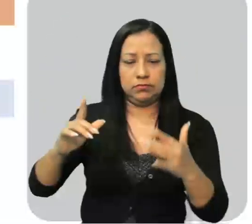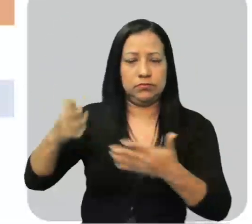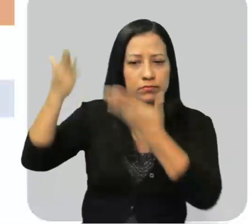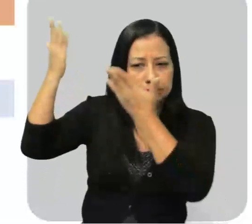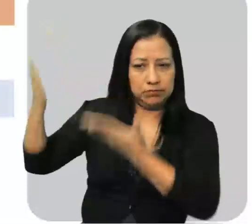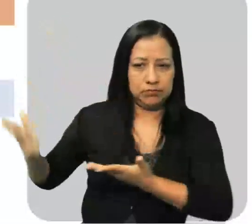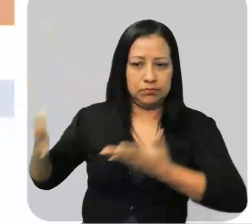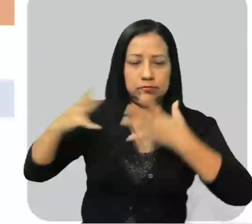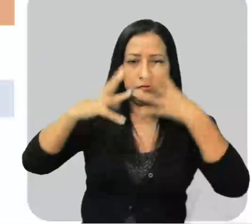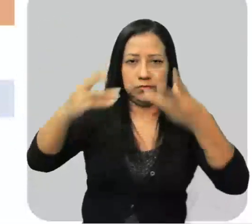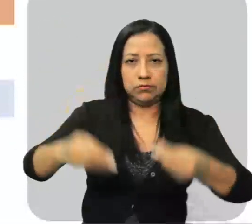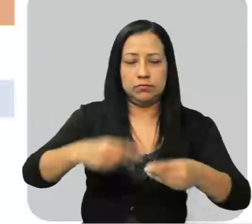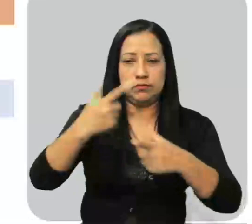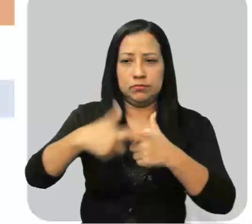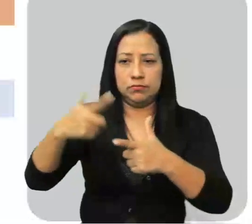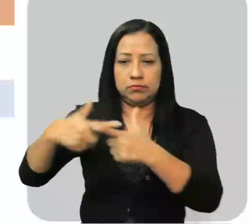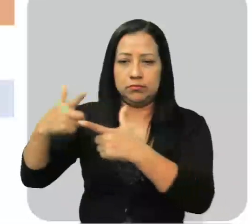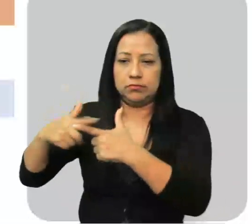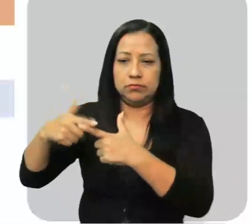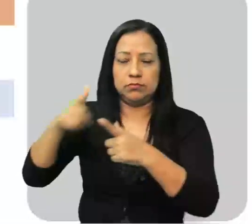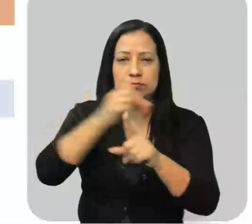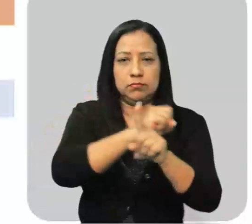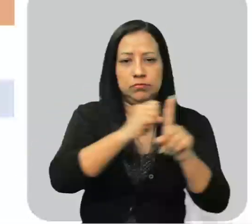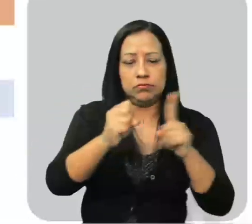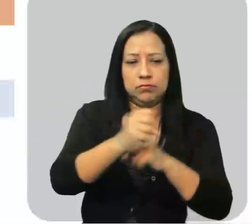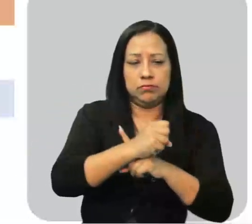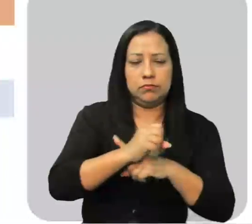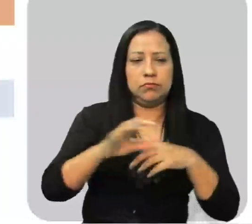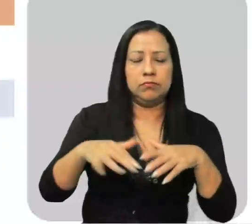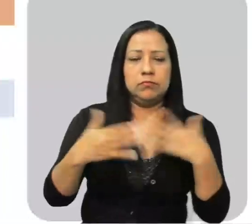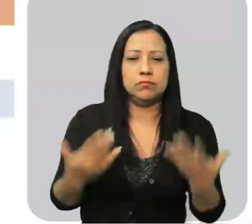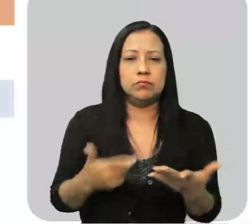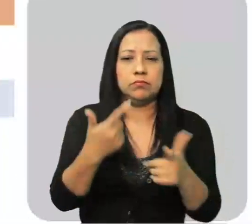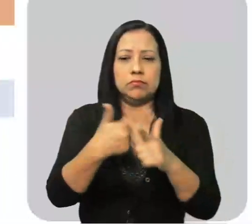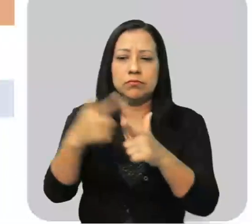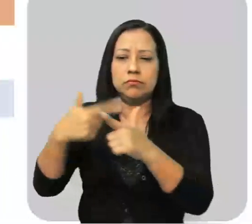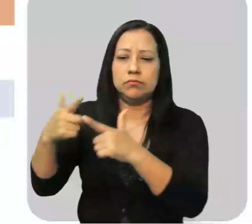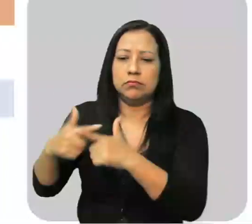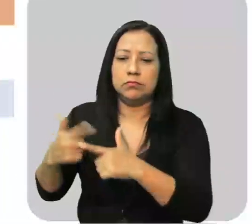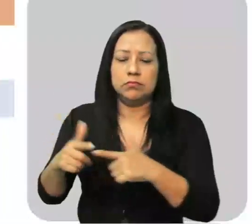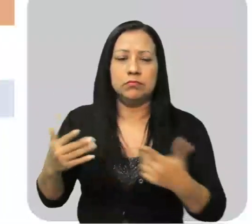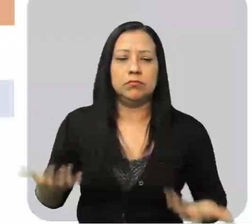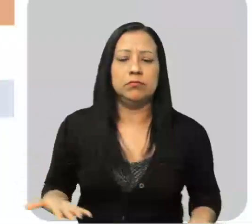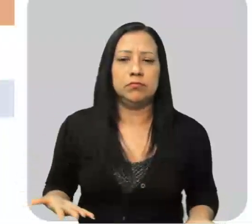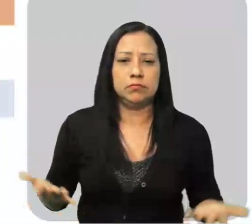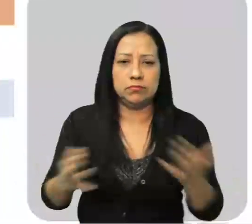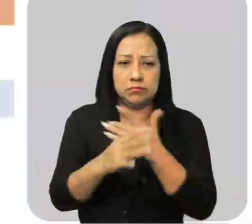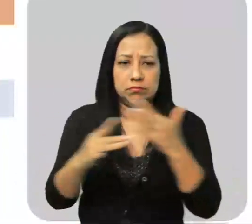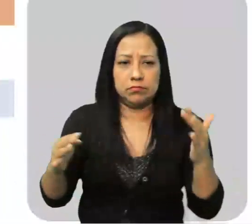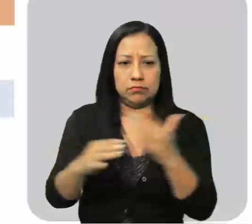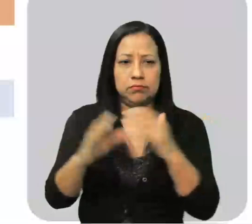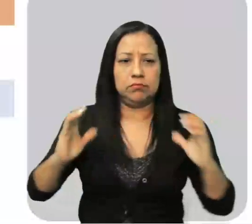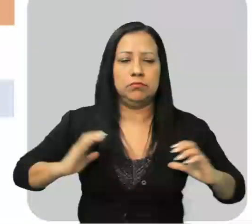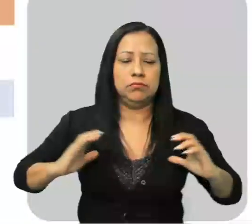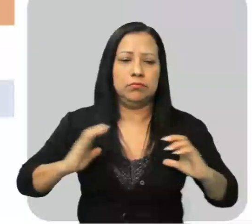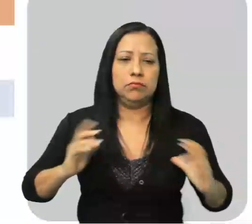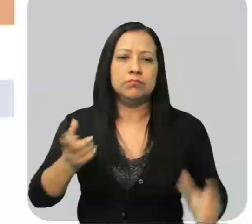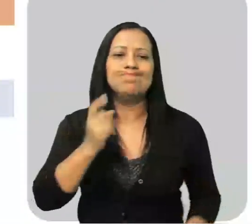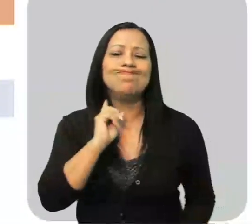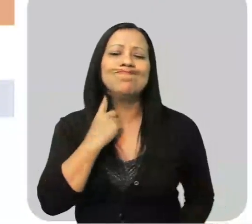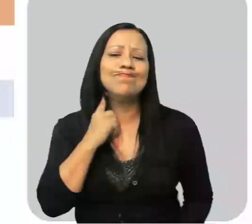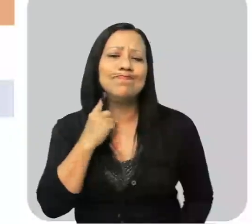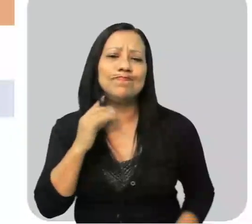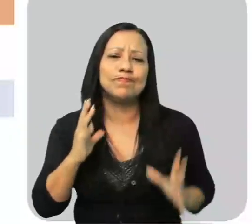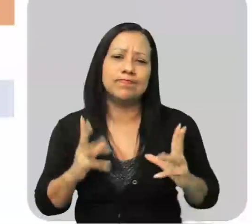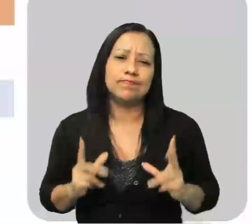Então, tá aí, ó, a urbanização e os problemas ambientais e sociais. Que problemas são esses, professor,